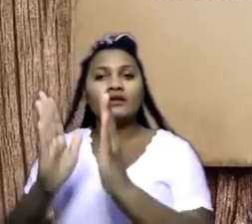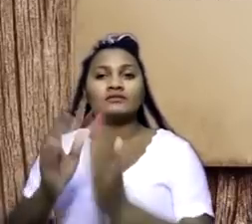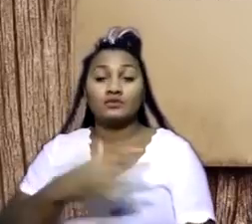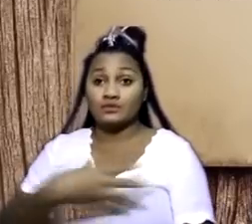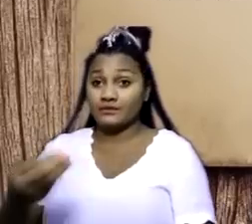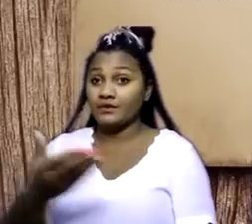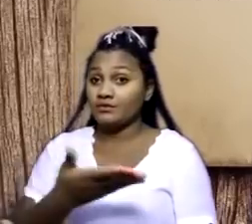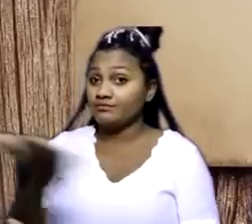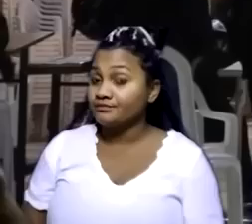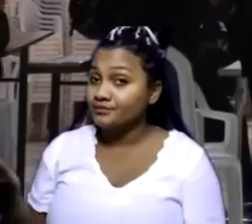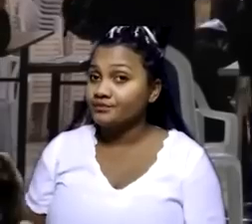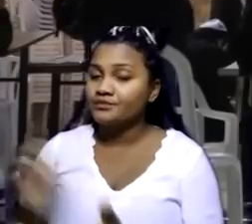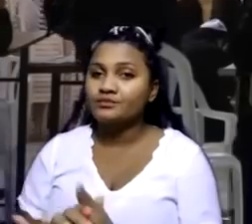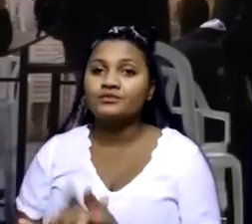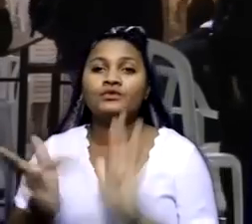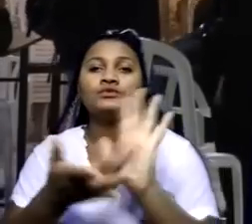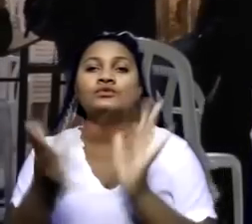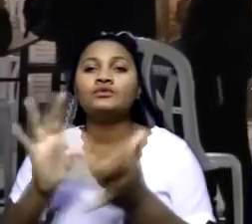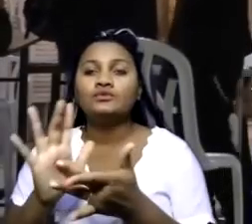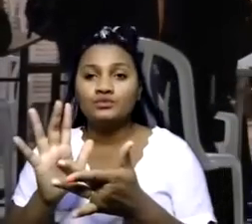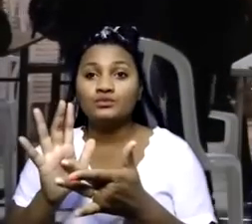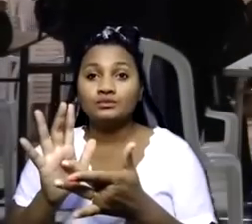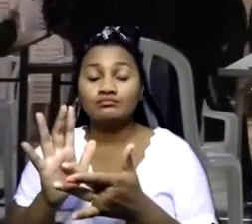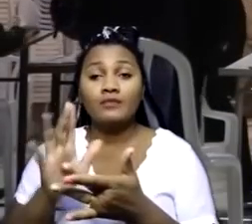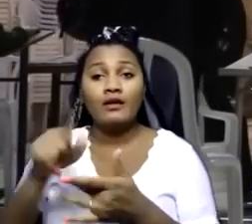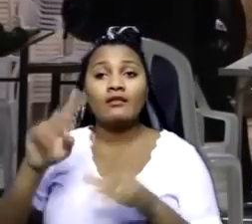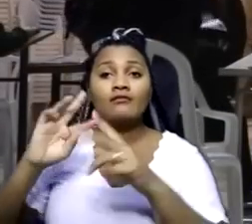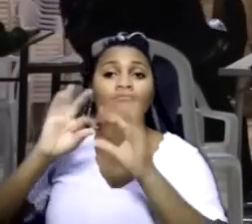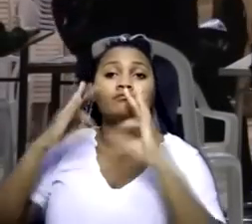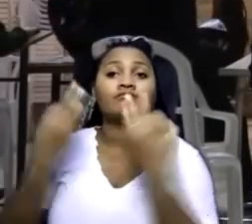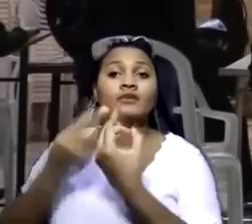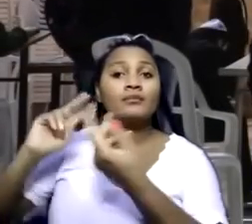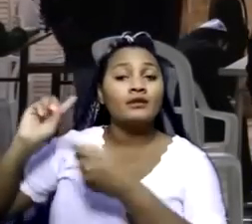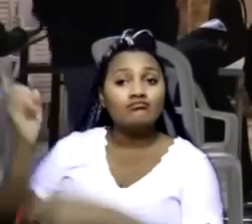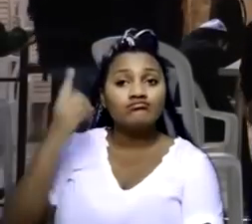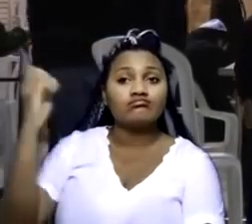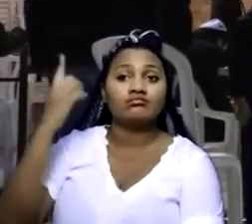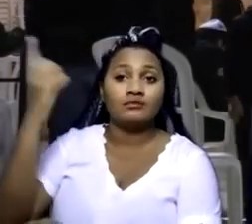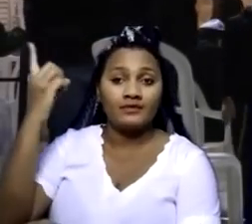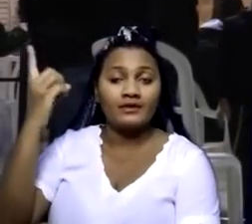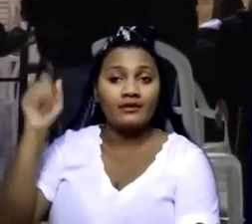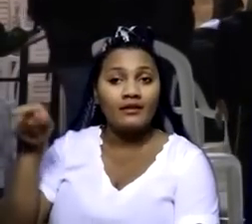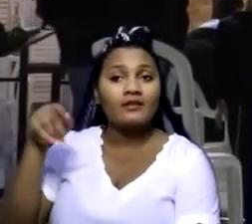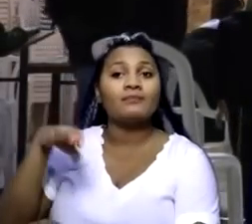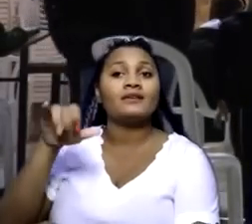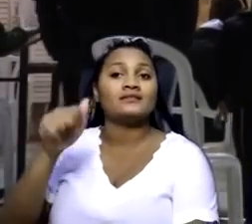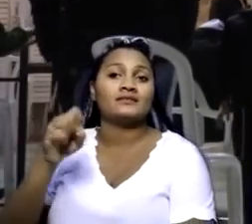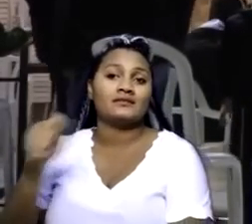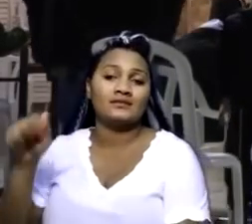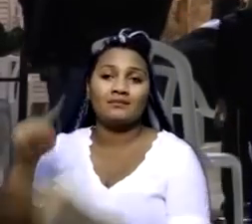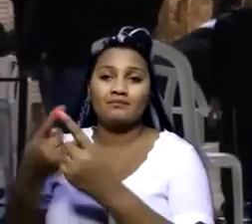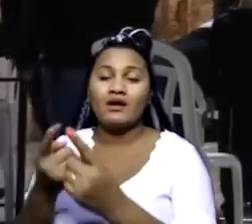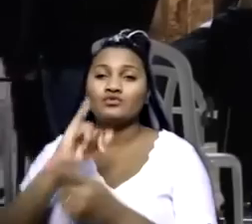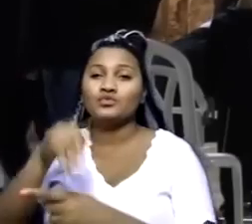filhos. Jesus veio ao mundo como descendente de Davi e seria o Messias de Israel, mas os judeus o